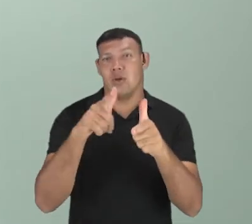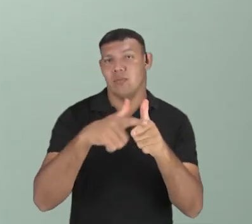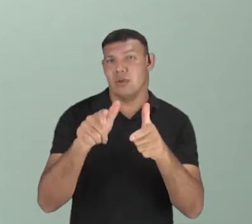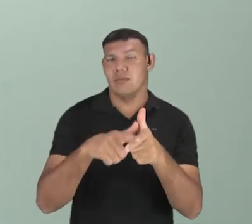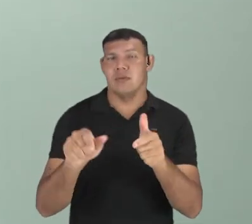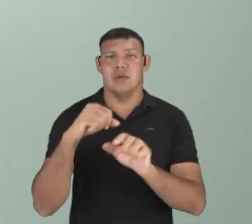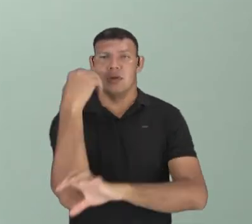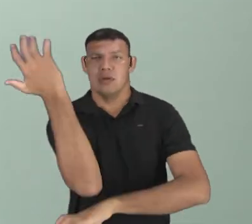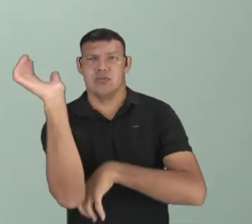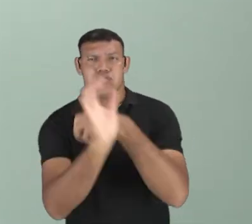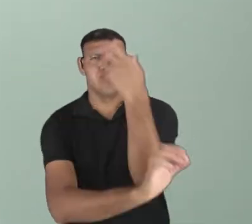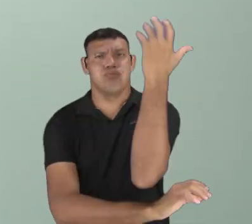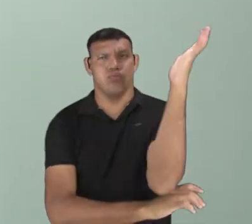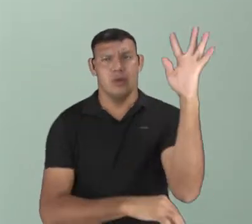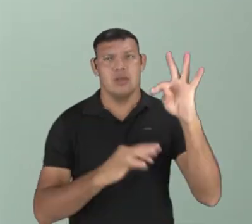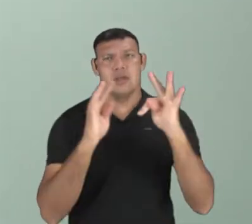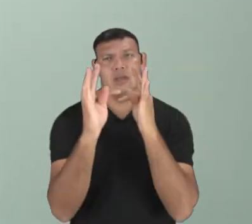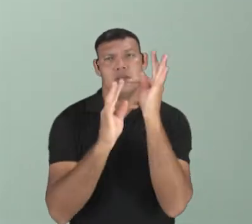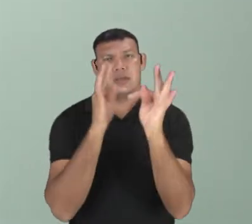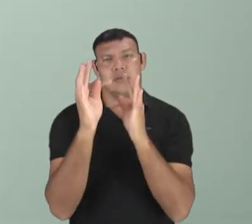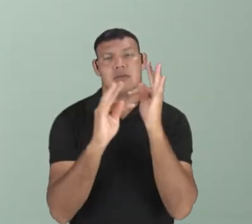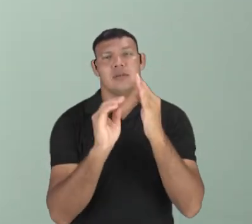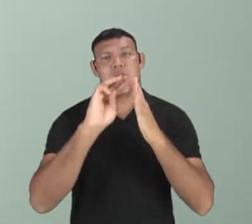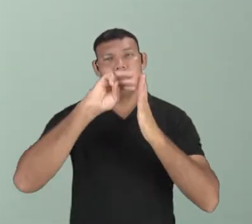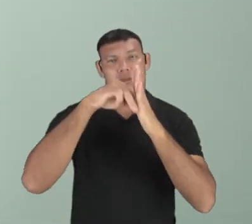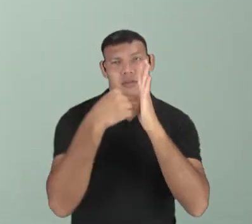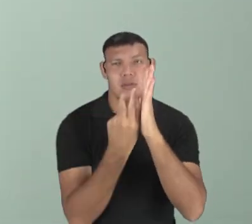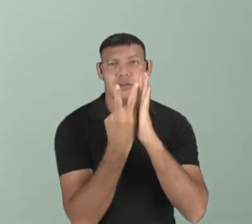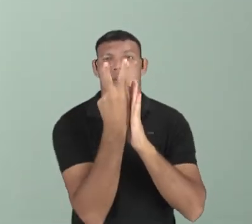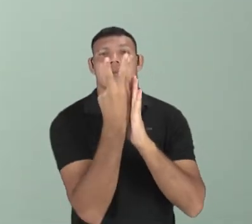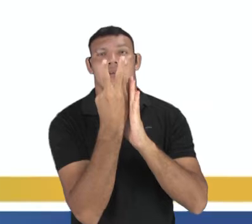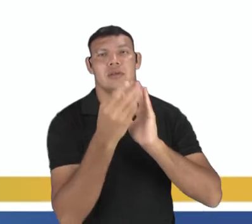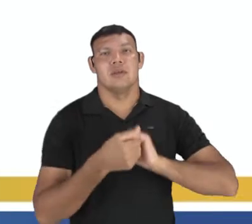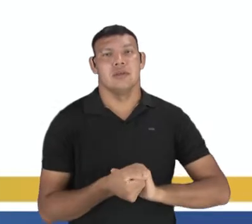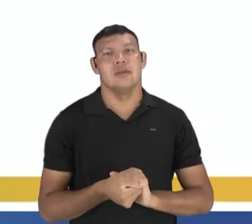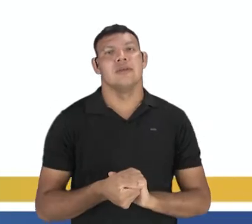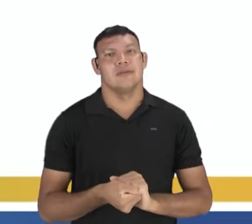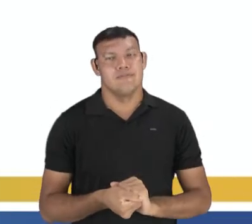nós traremos desenvolvimento e sustentabilidade. Então, esses são os